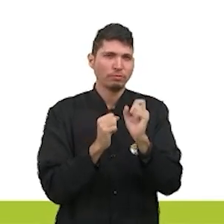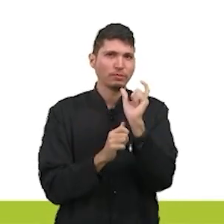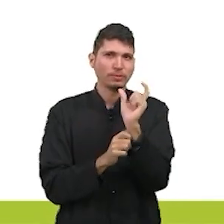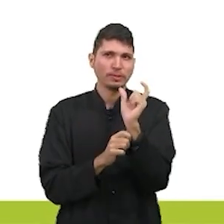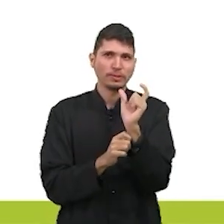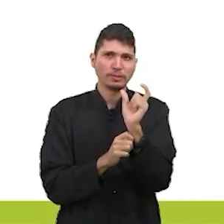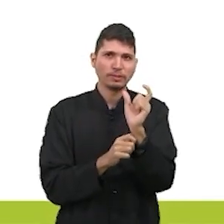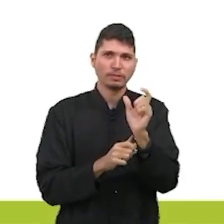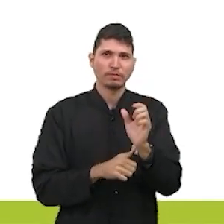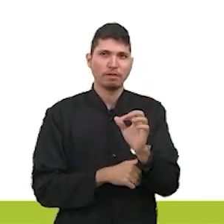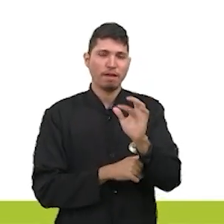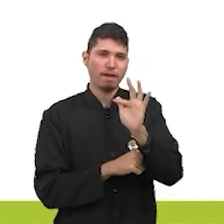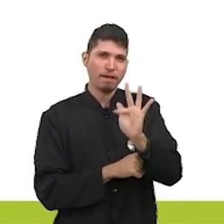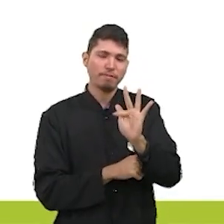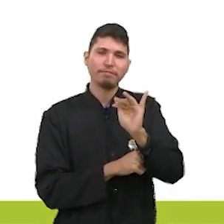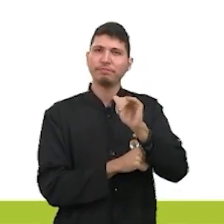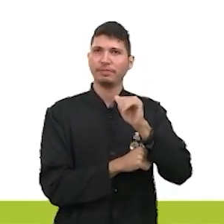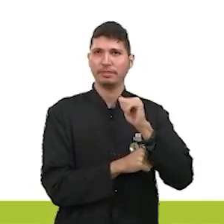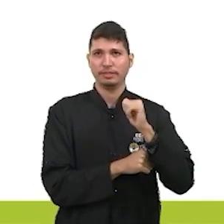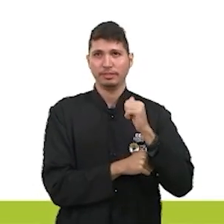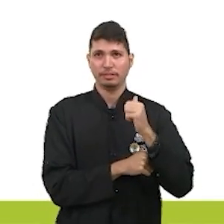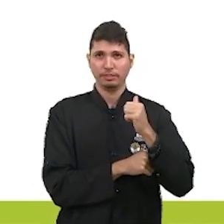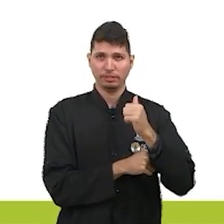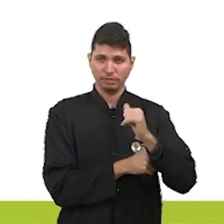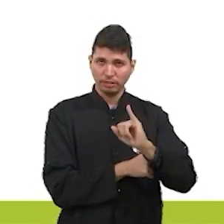por FI, simplesmente FI.